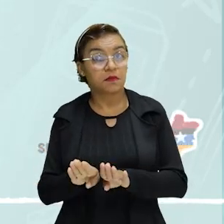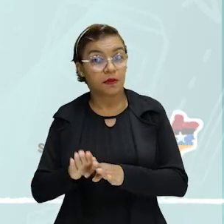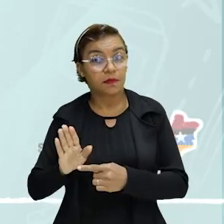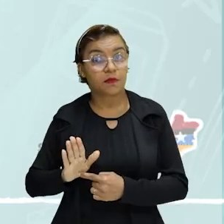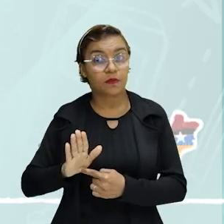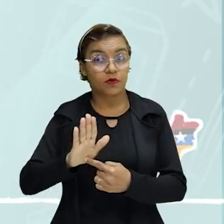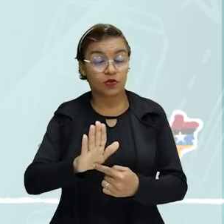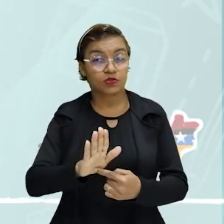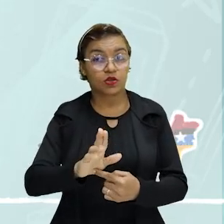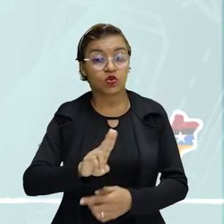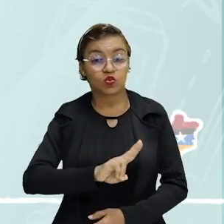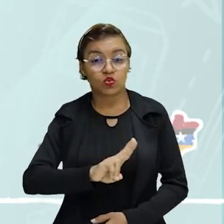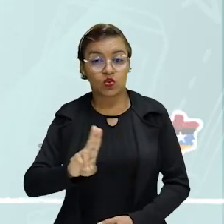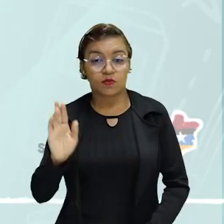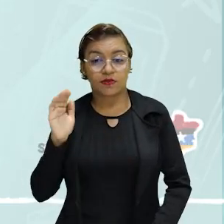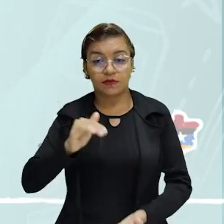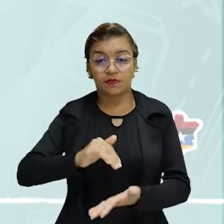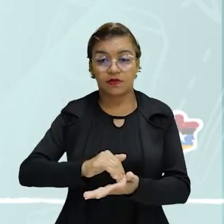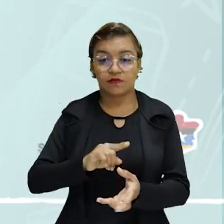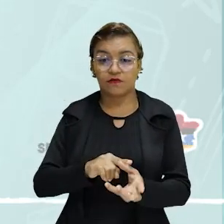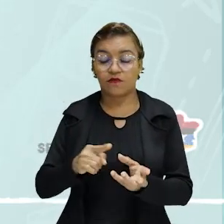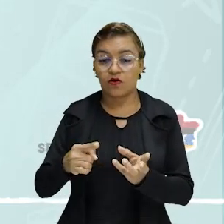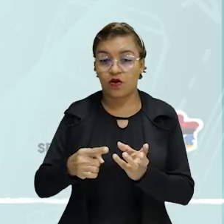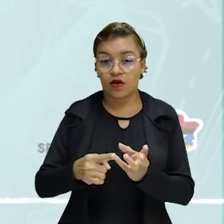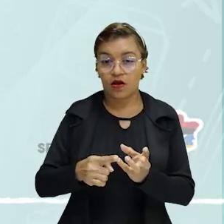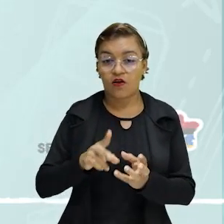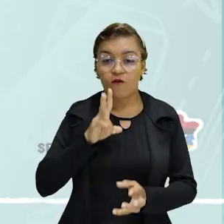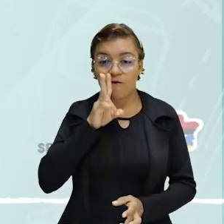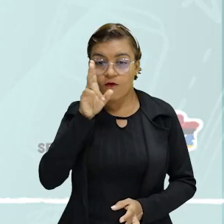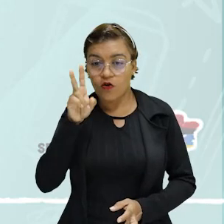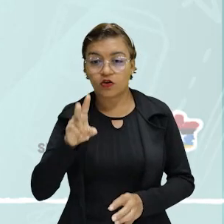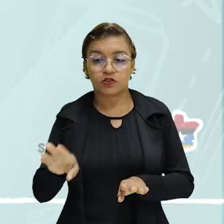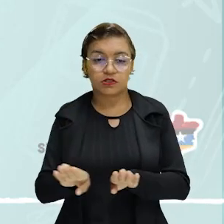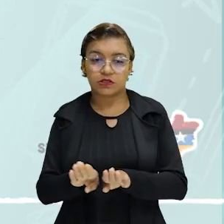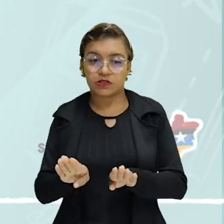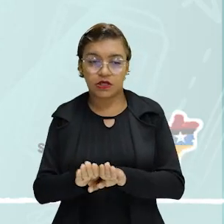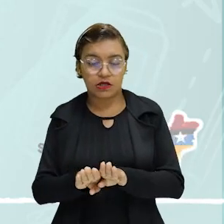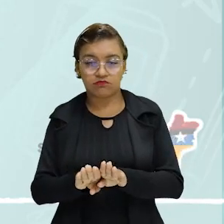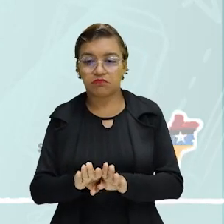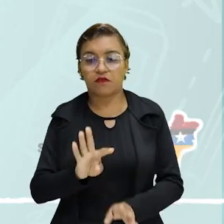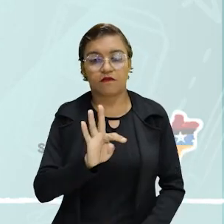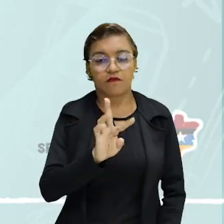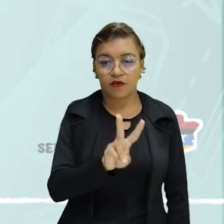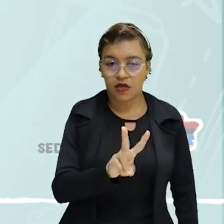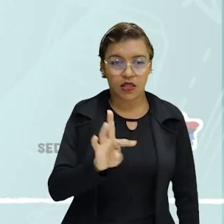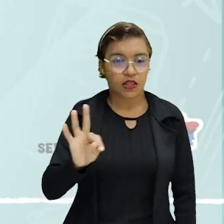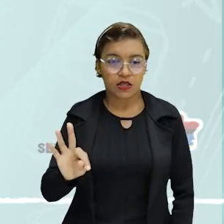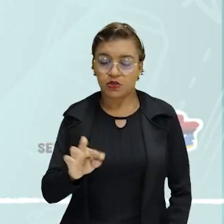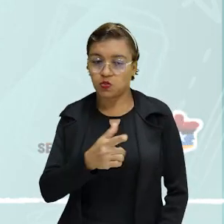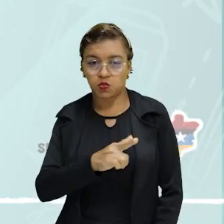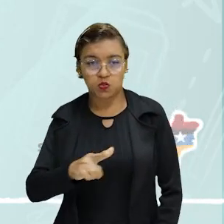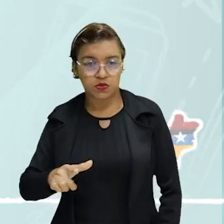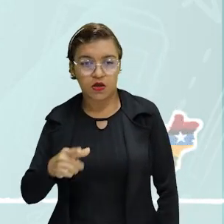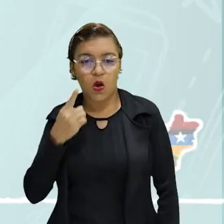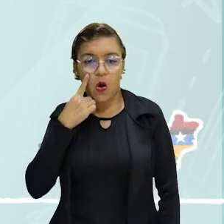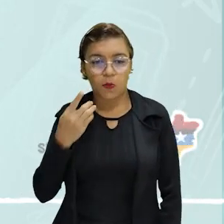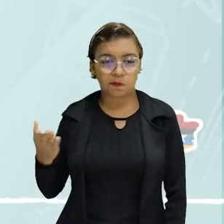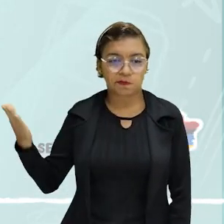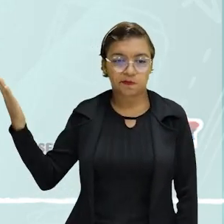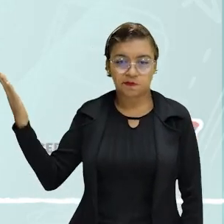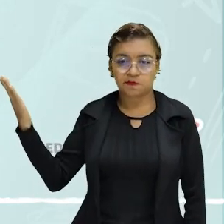nomes terminados com vogais tônicas não têm vogal temática. Saci, caju,